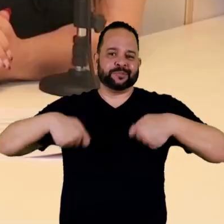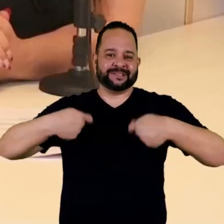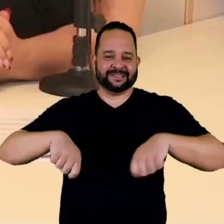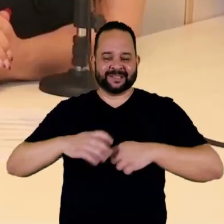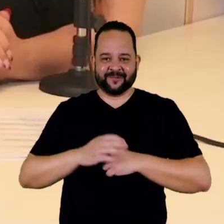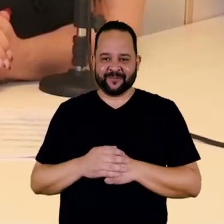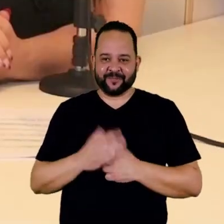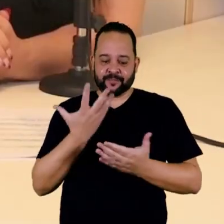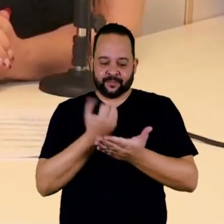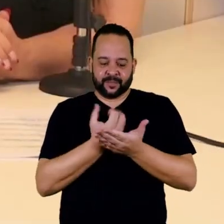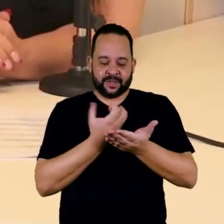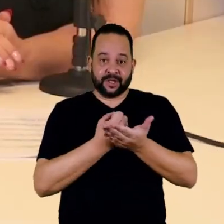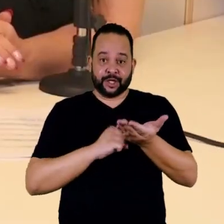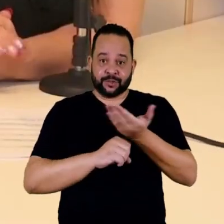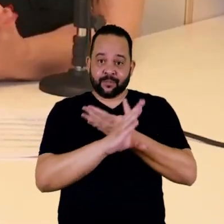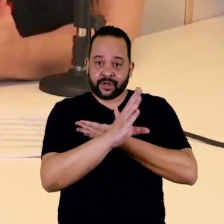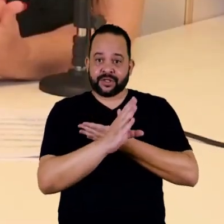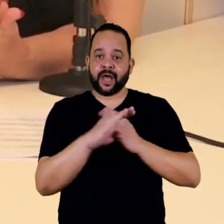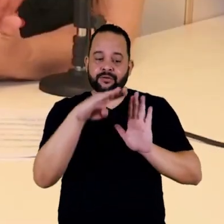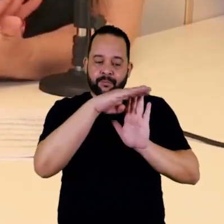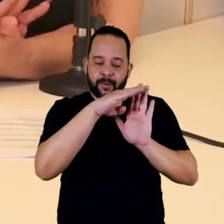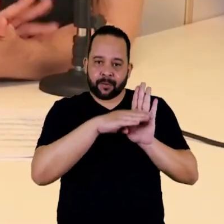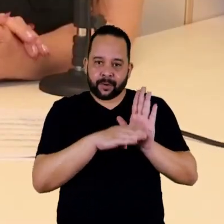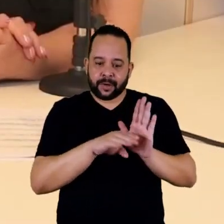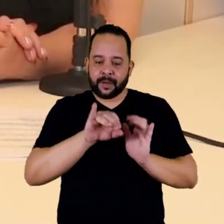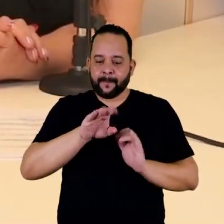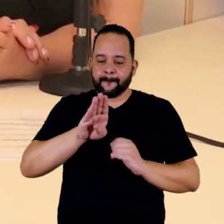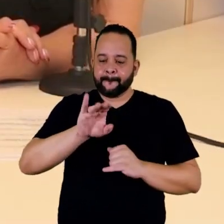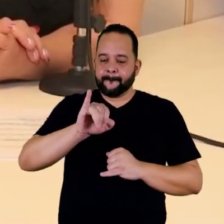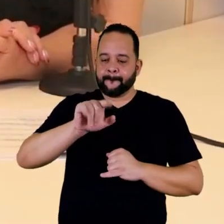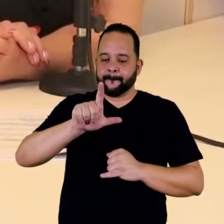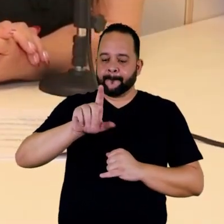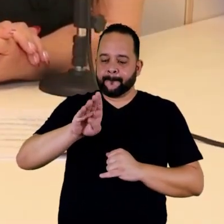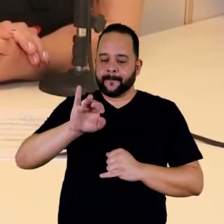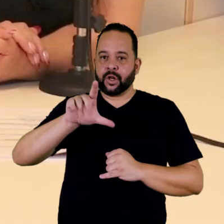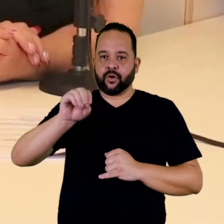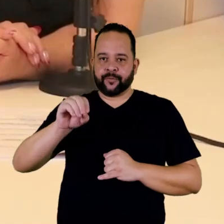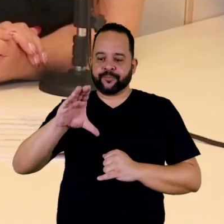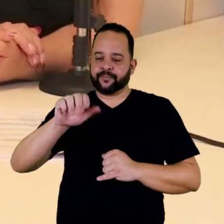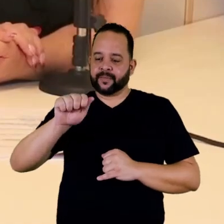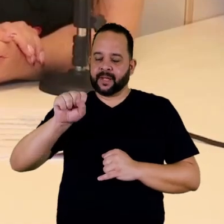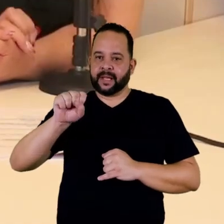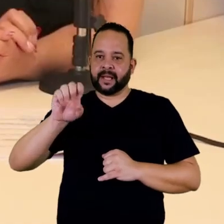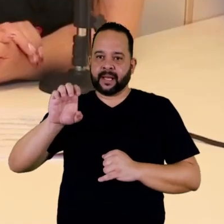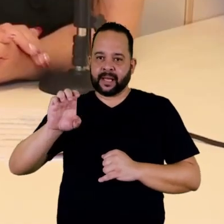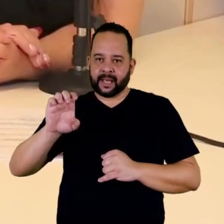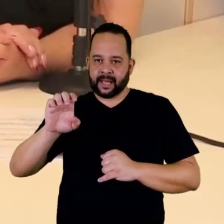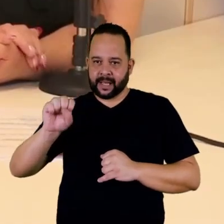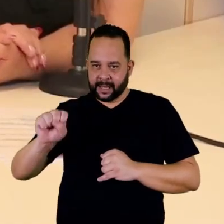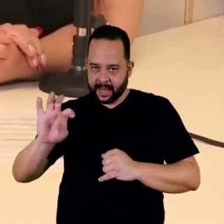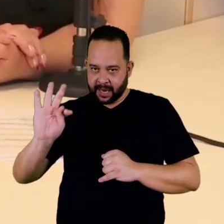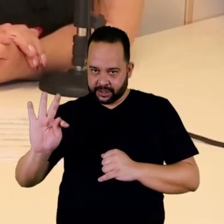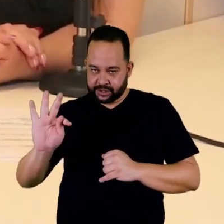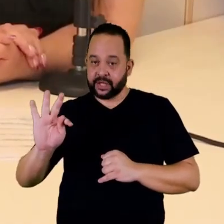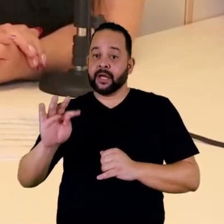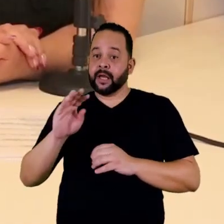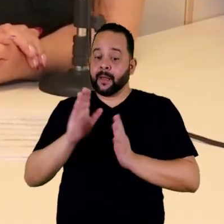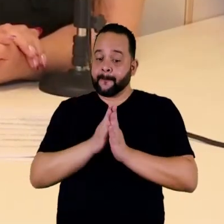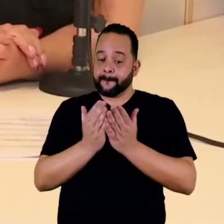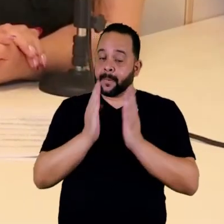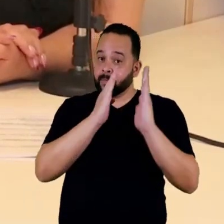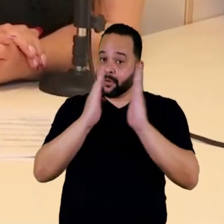necessário esse podcast faz parte da programação do biblion cast o canal de podcasts da biblion a Biblioteca digital